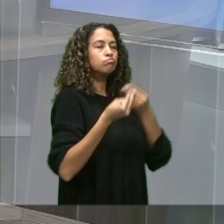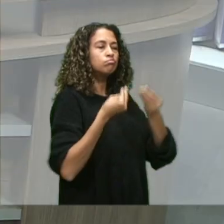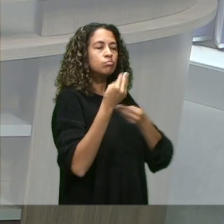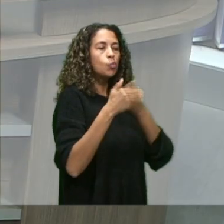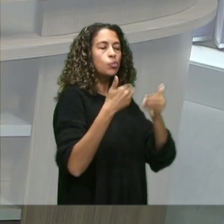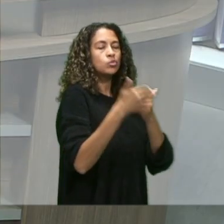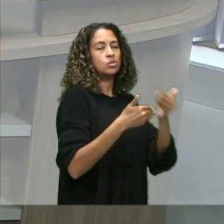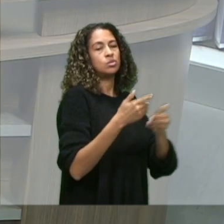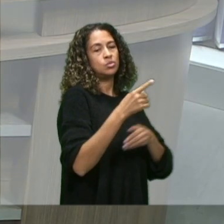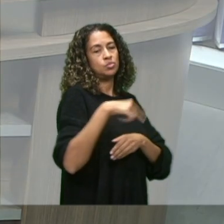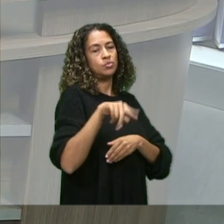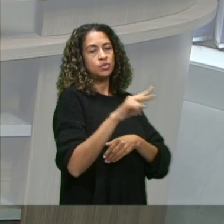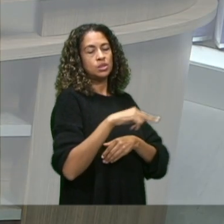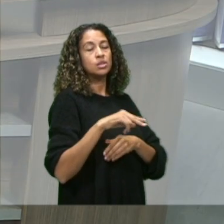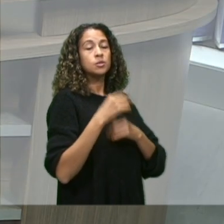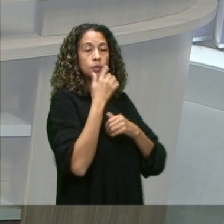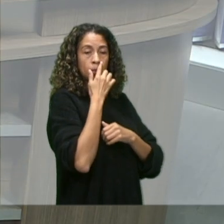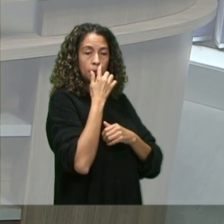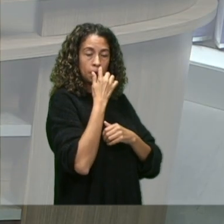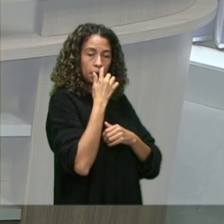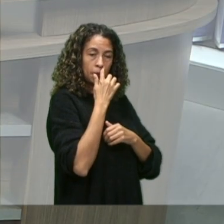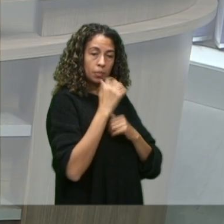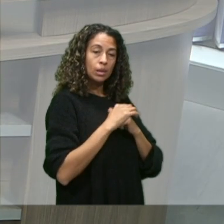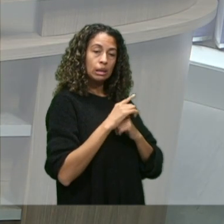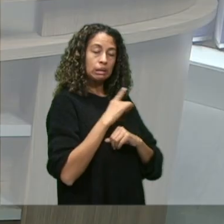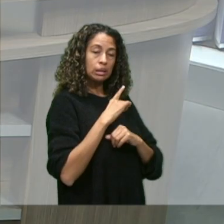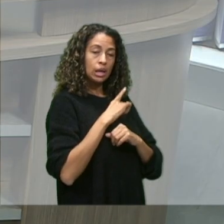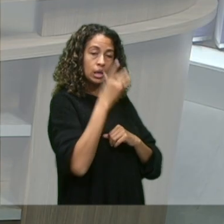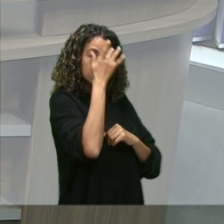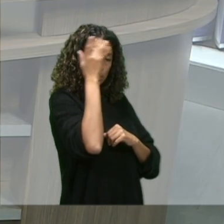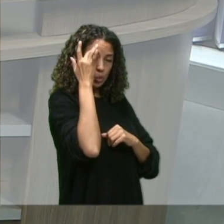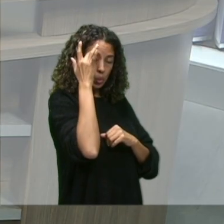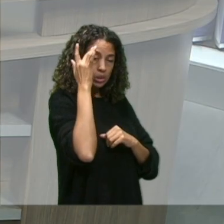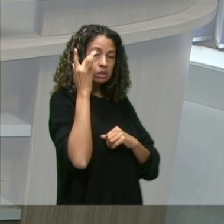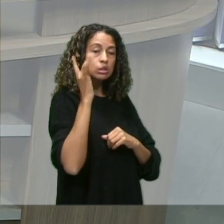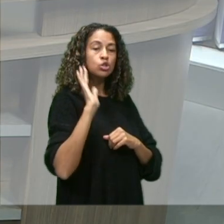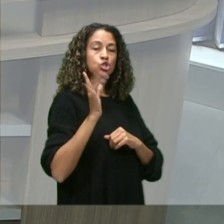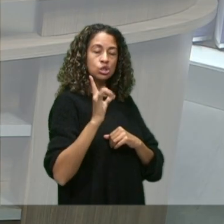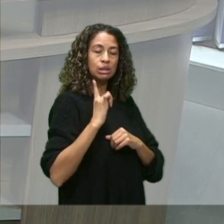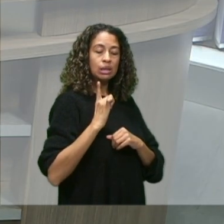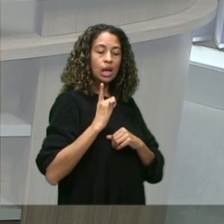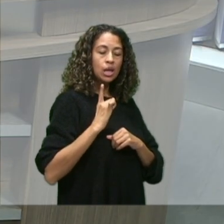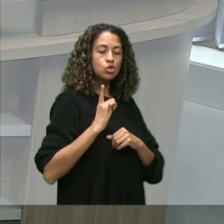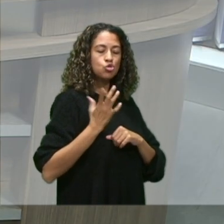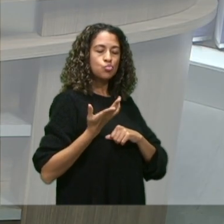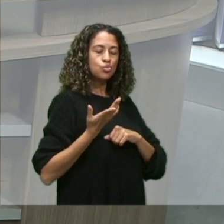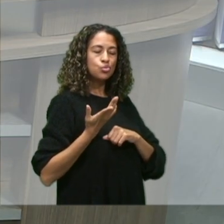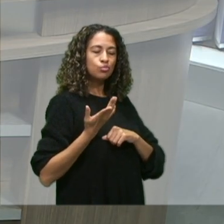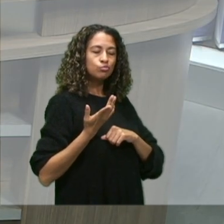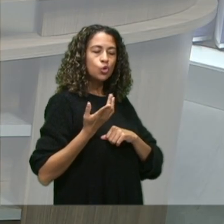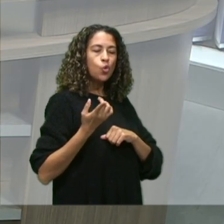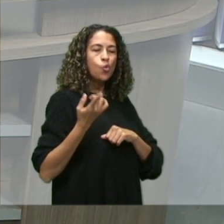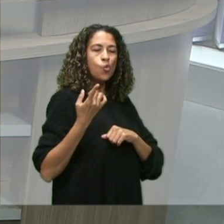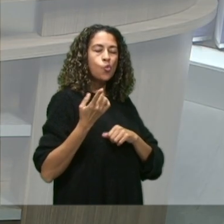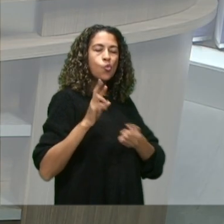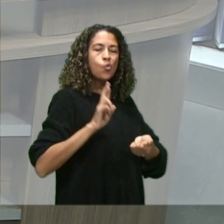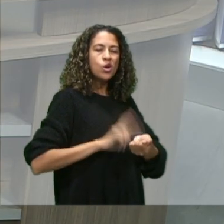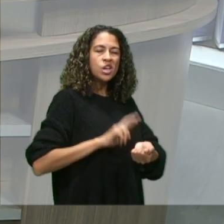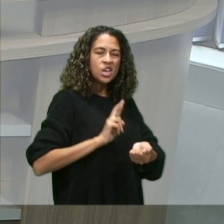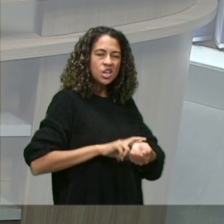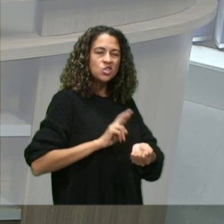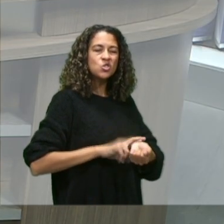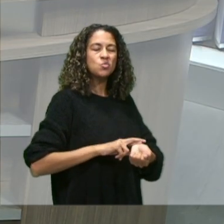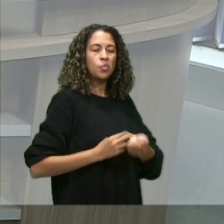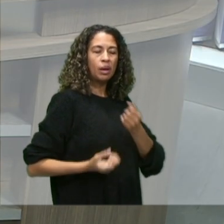para vocês? Assim, por exemplo, tem gente que tem todo um ritual para escrever ou para criar uma